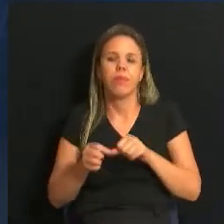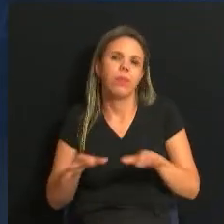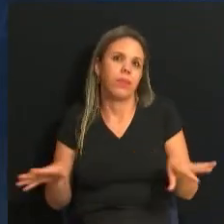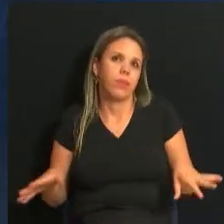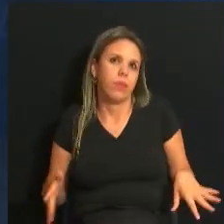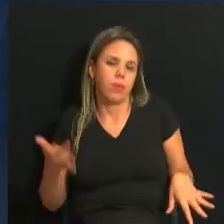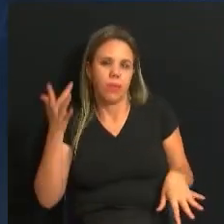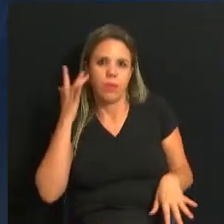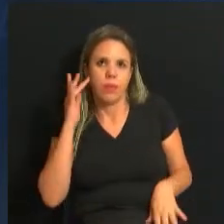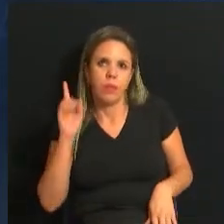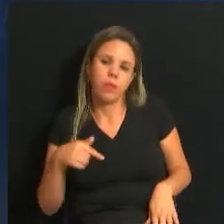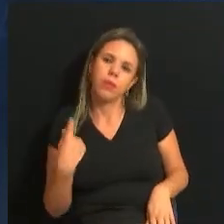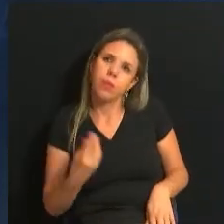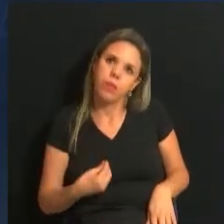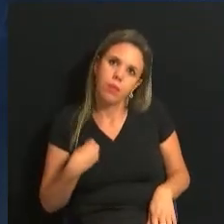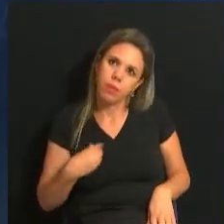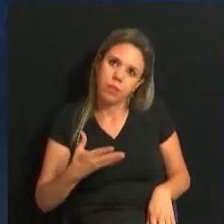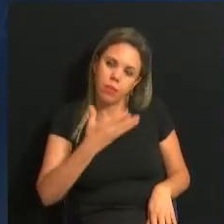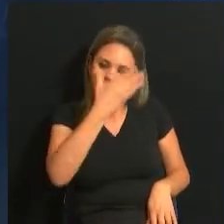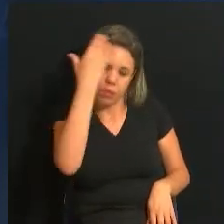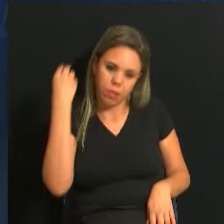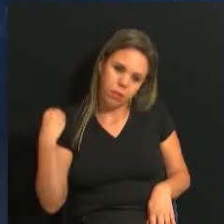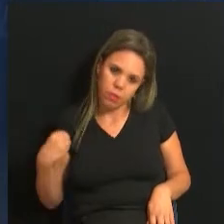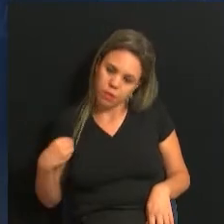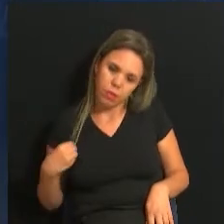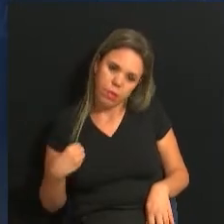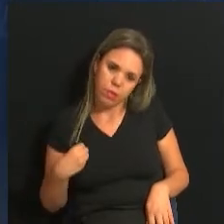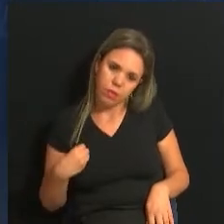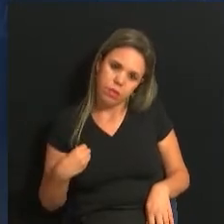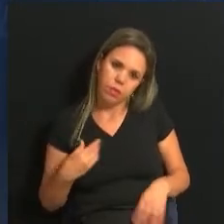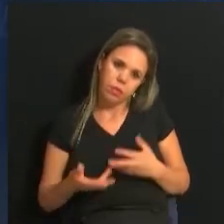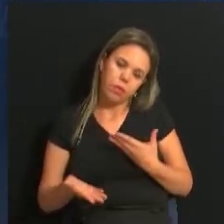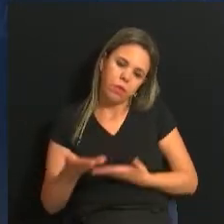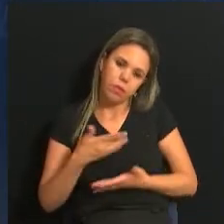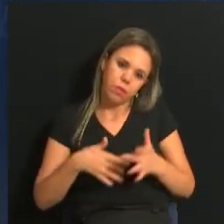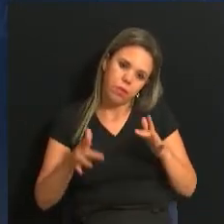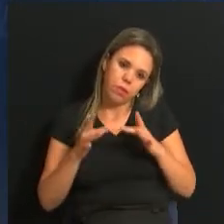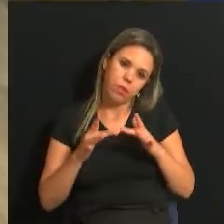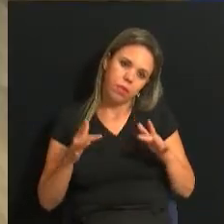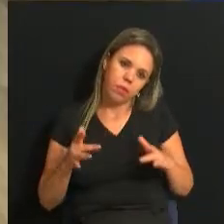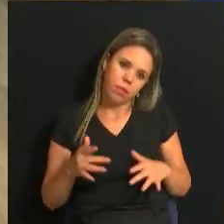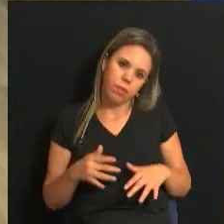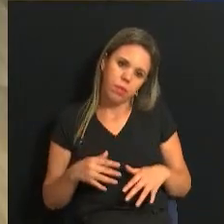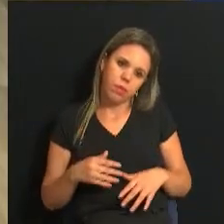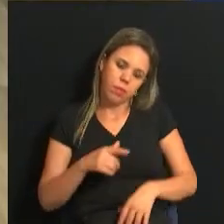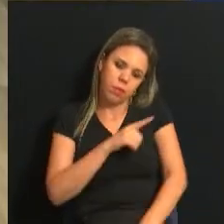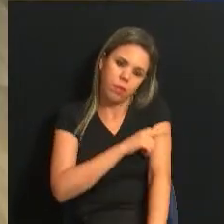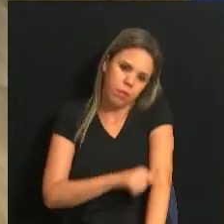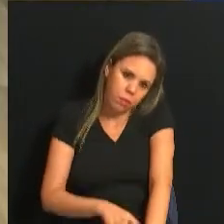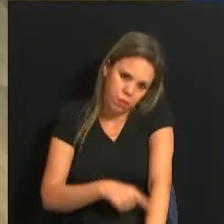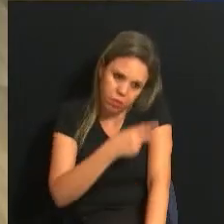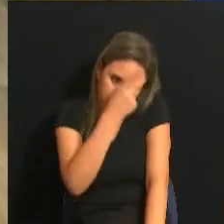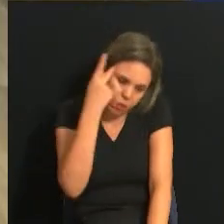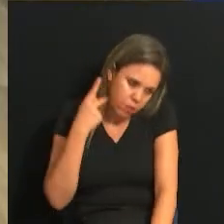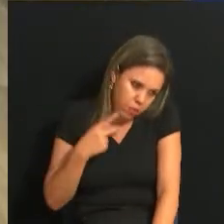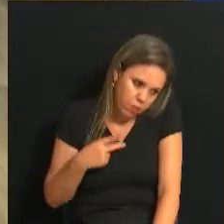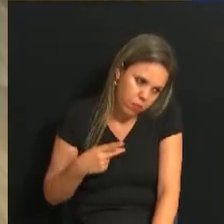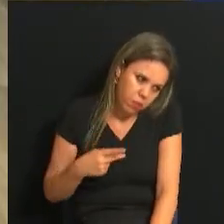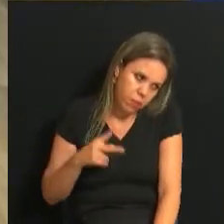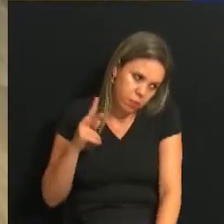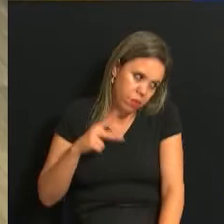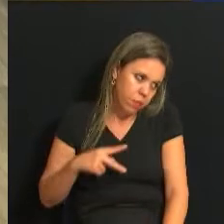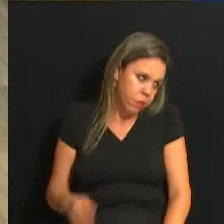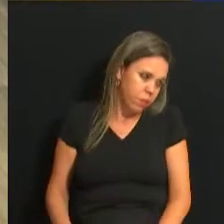você acha que nós esquecemos de nos relacionar de uma maneira mais gentil com o outro e conosco